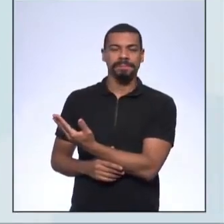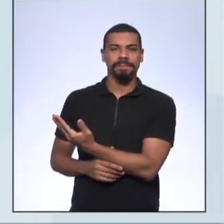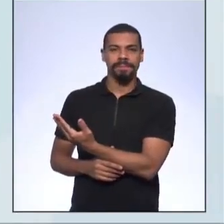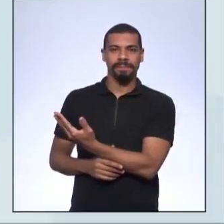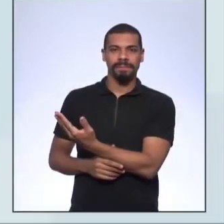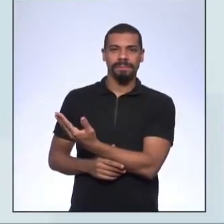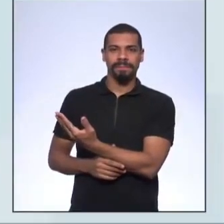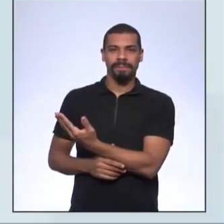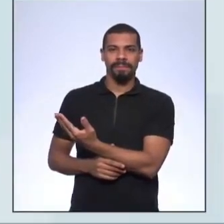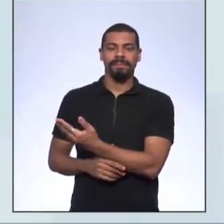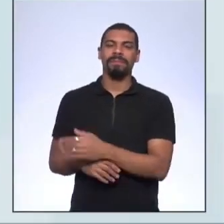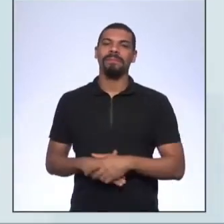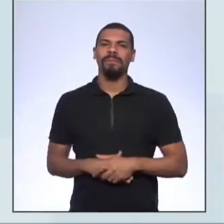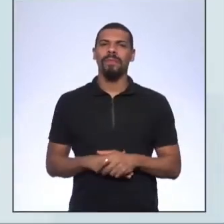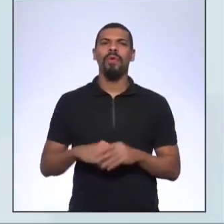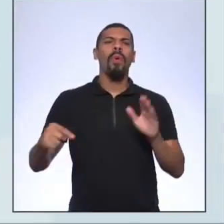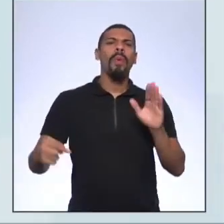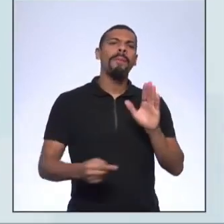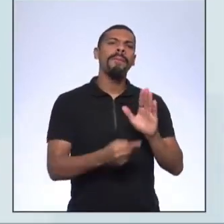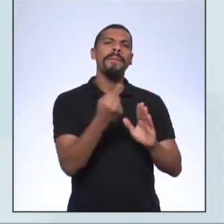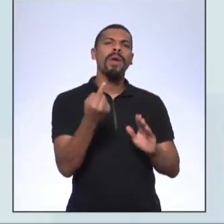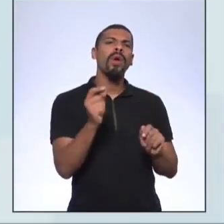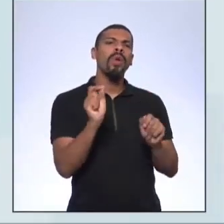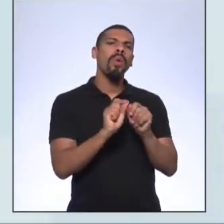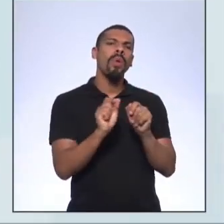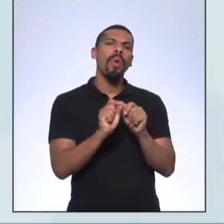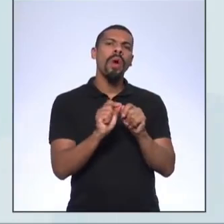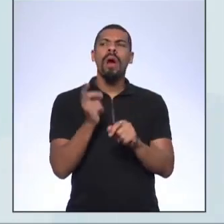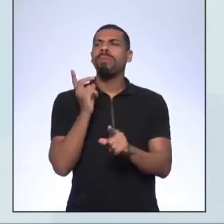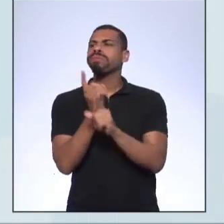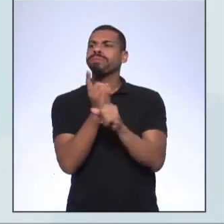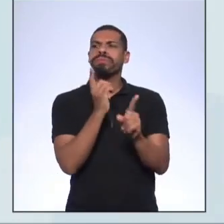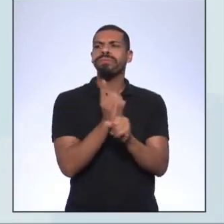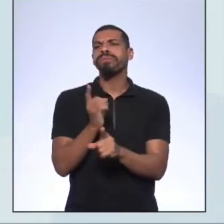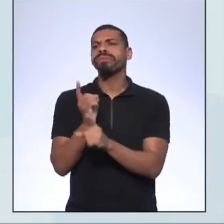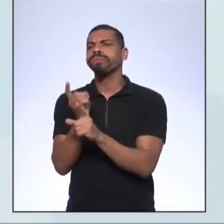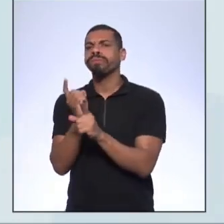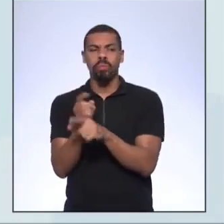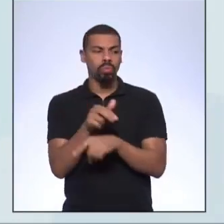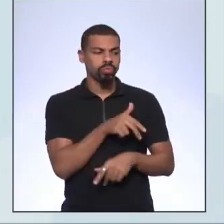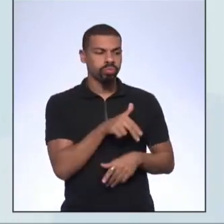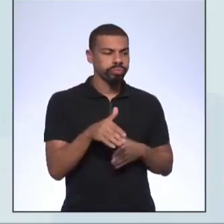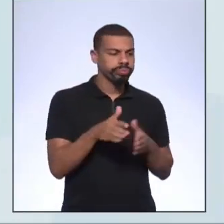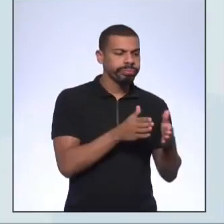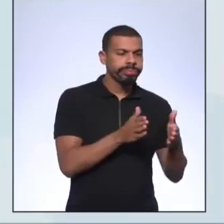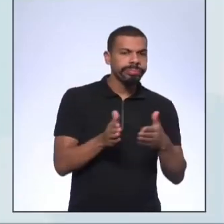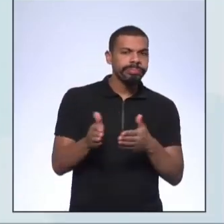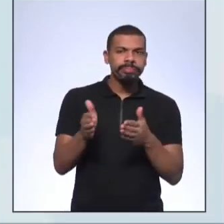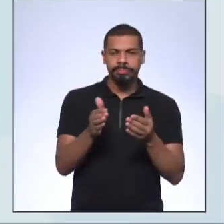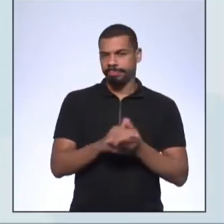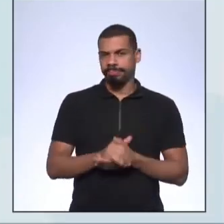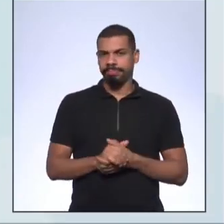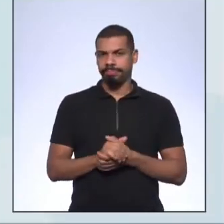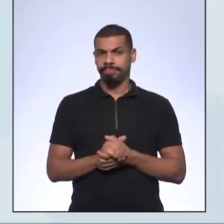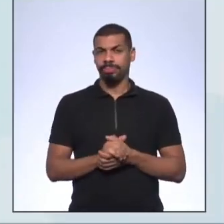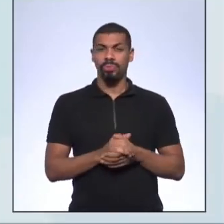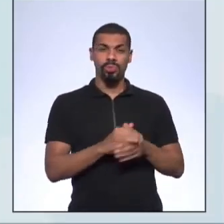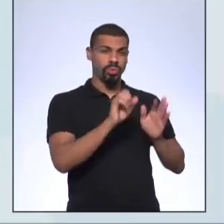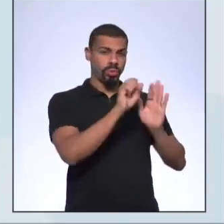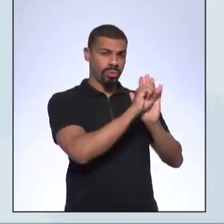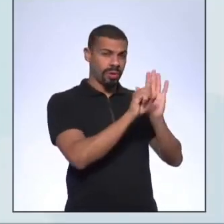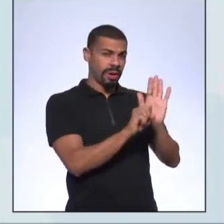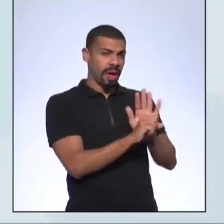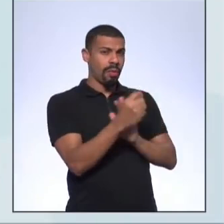né, o pioneiro Portugal foi o primeiro a começar a buscar uma nova rota para o Oriente. Então, olha só, no século